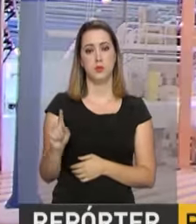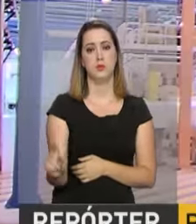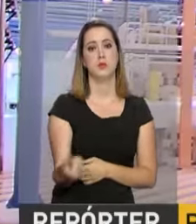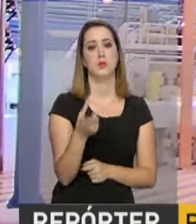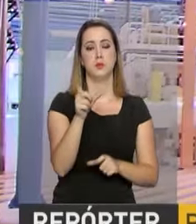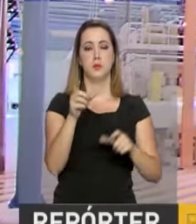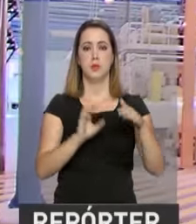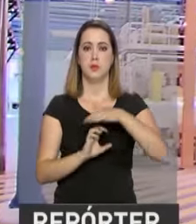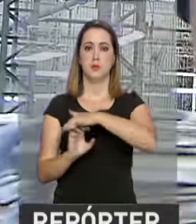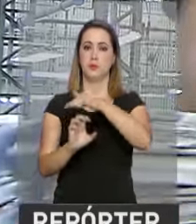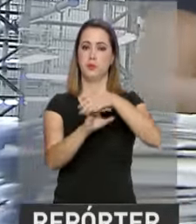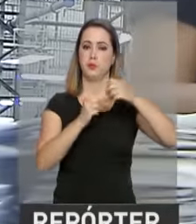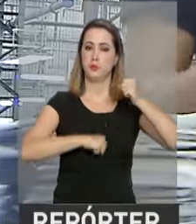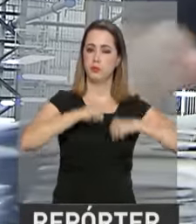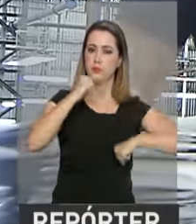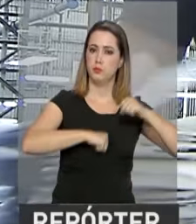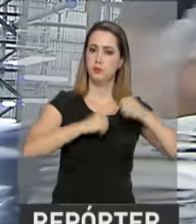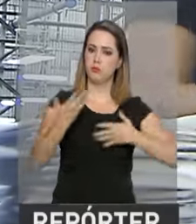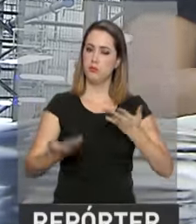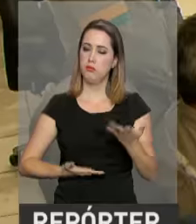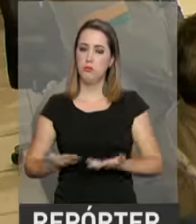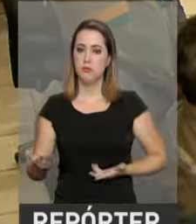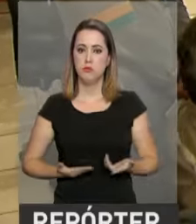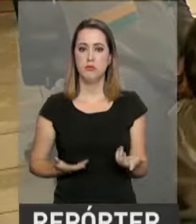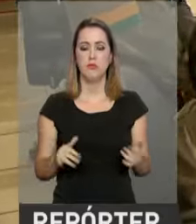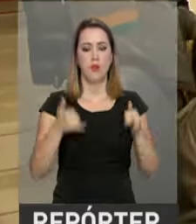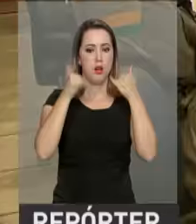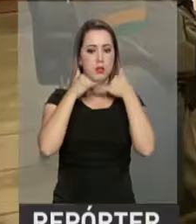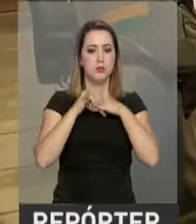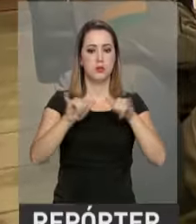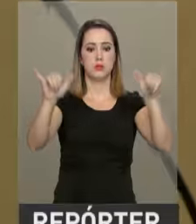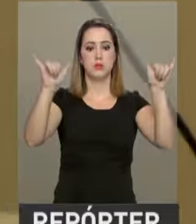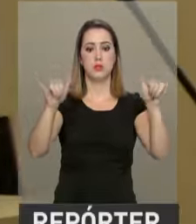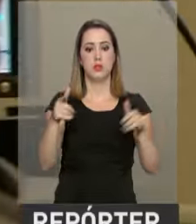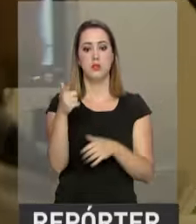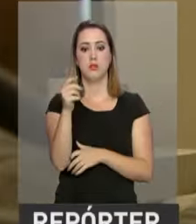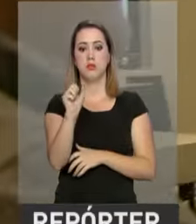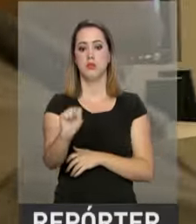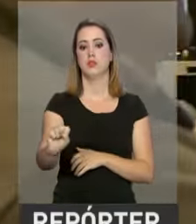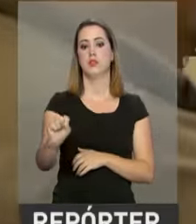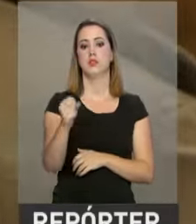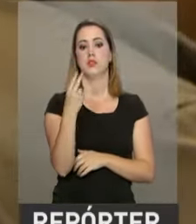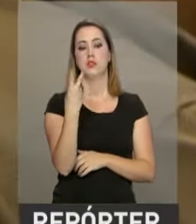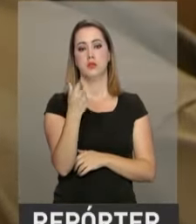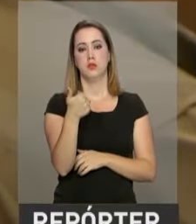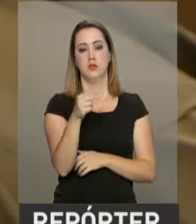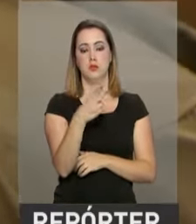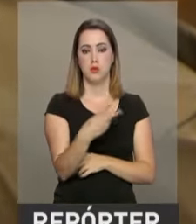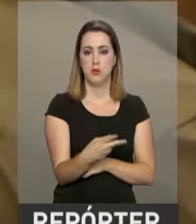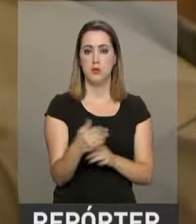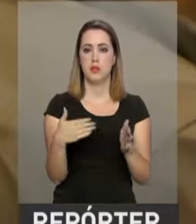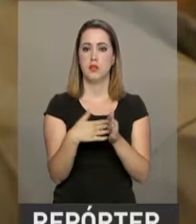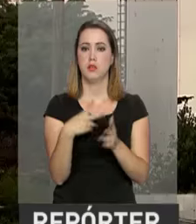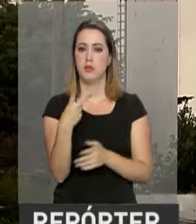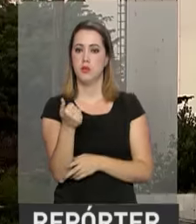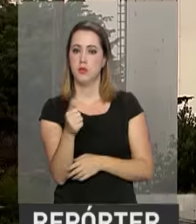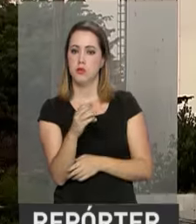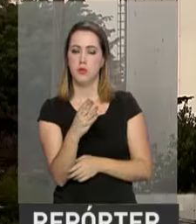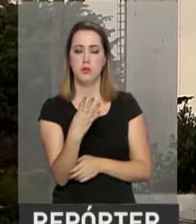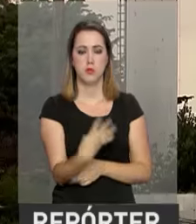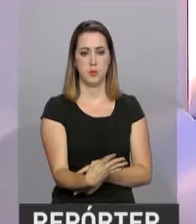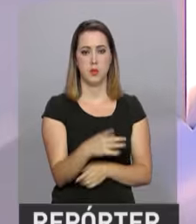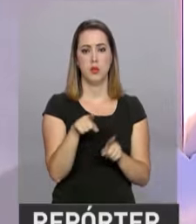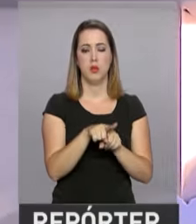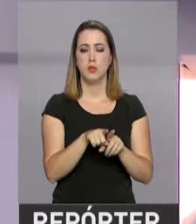dos setores da indústria serviços e eletricidade e gás no período de 2012 a 2014 a